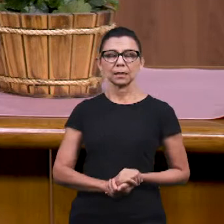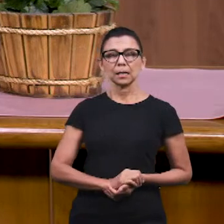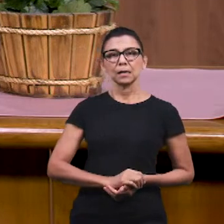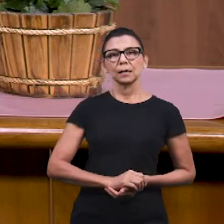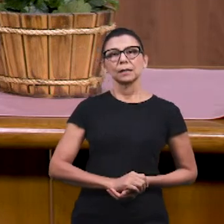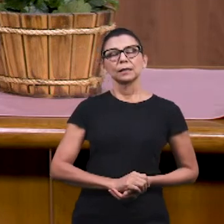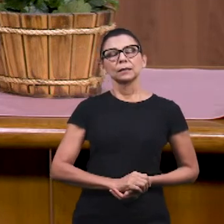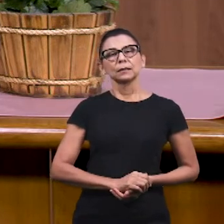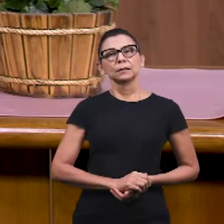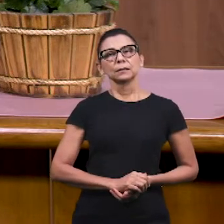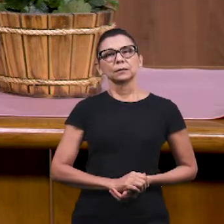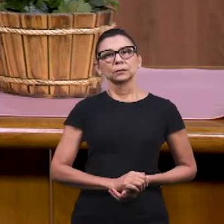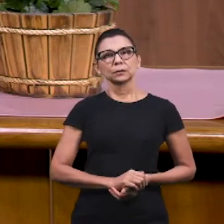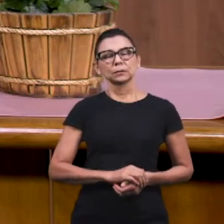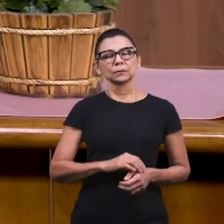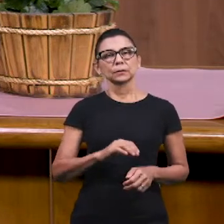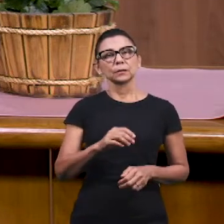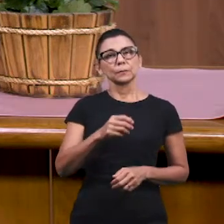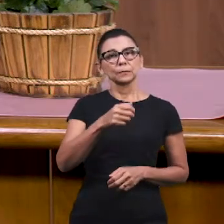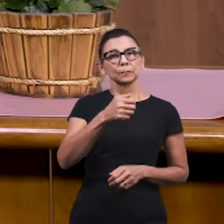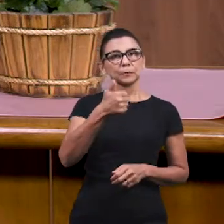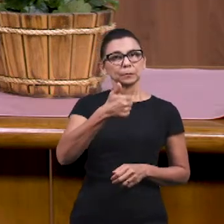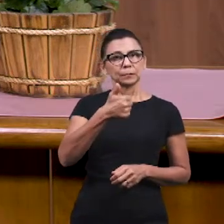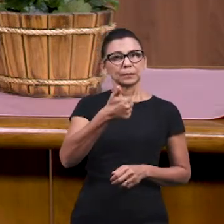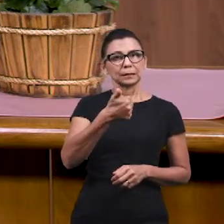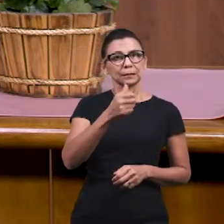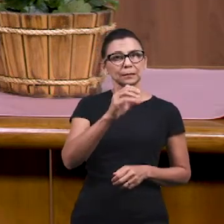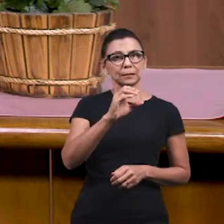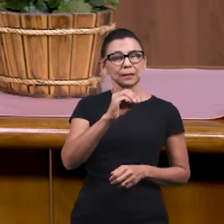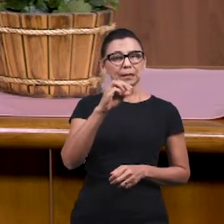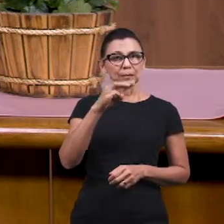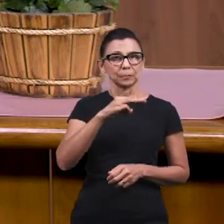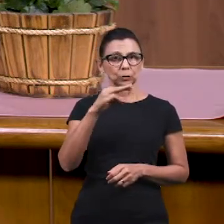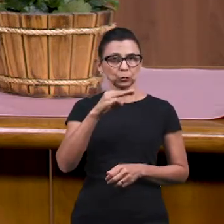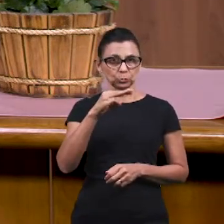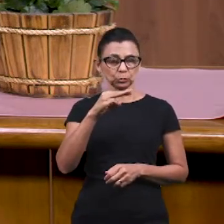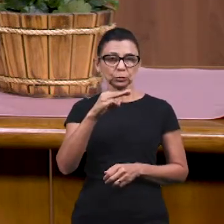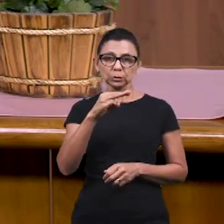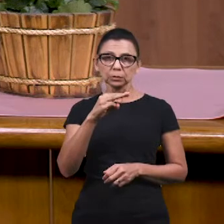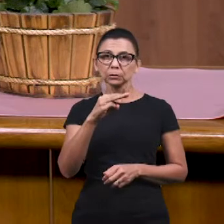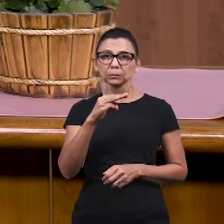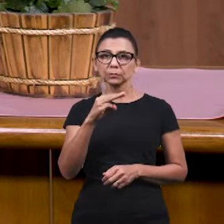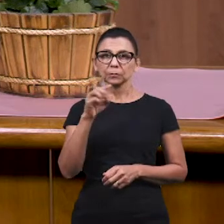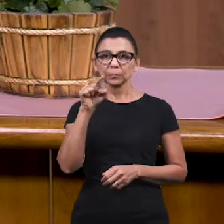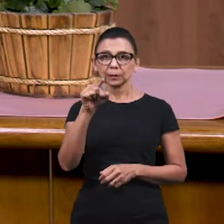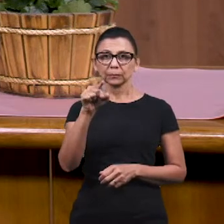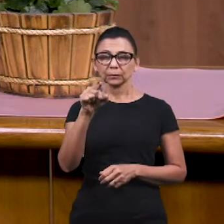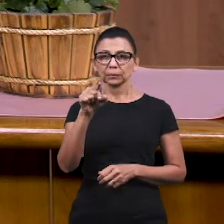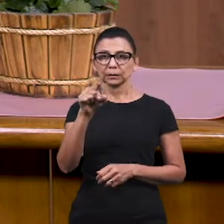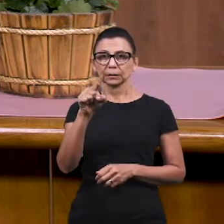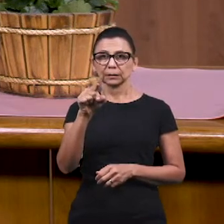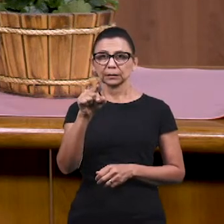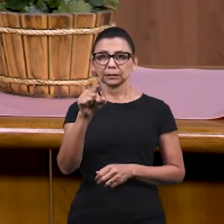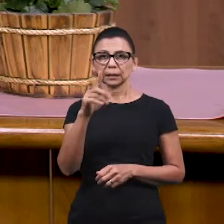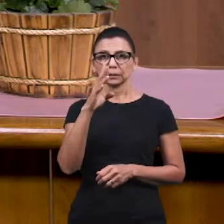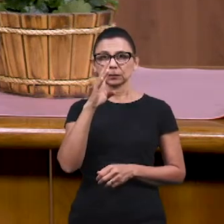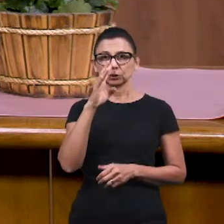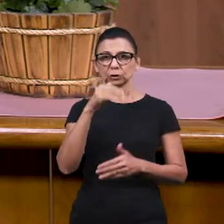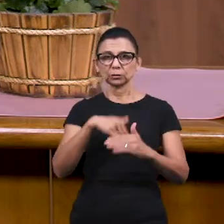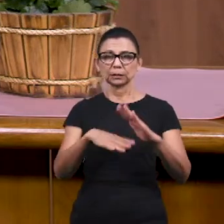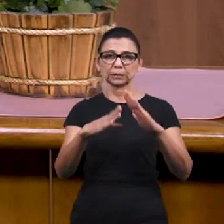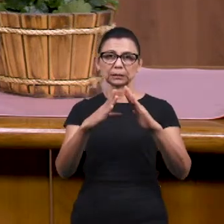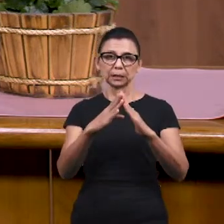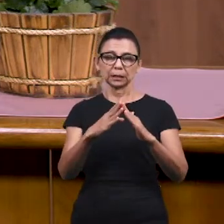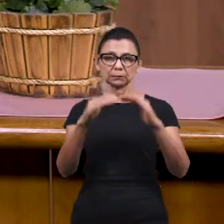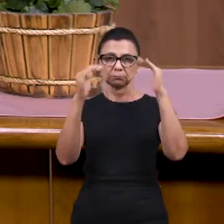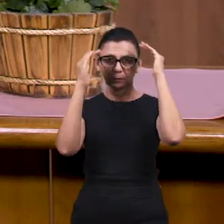parte de 10 minutos de transmissão pelo YouTube para você que está assistindo em casa, respeitando ainda a situação do